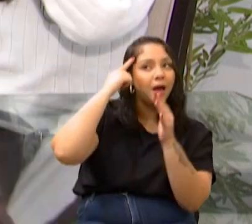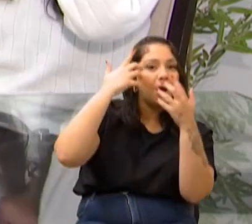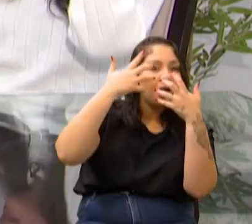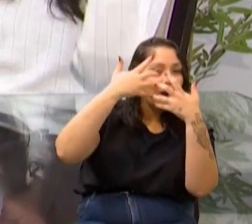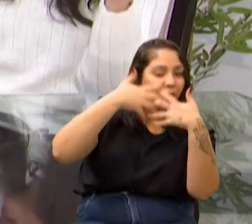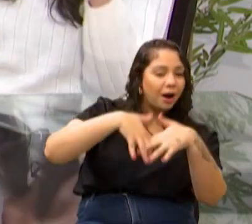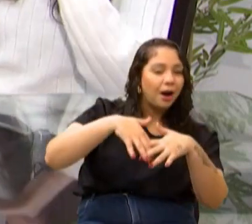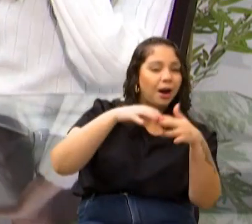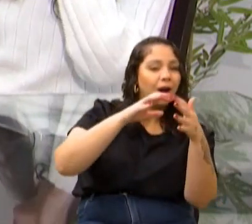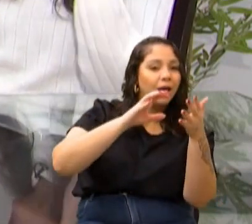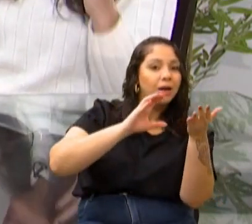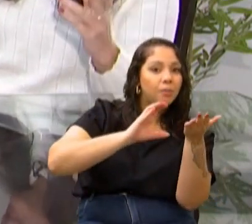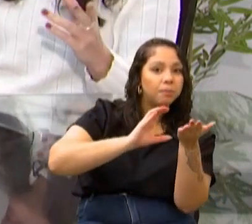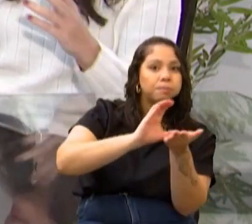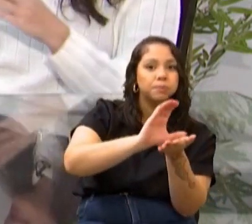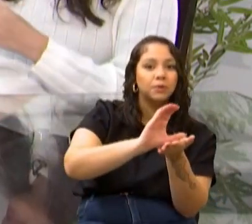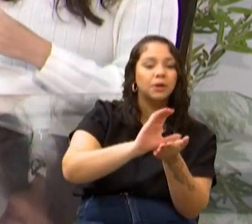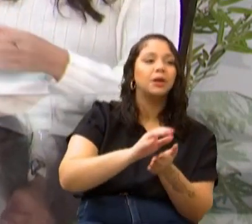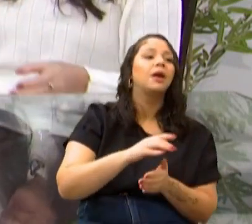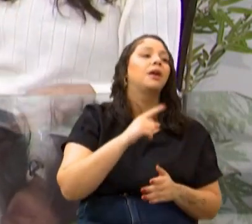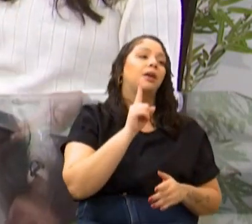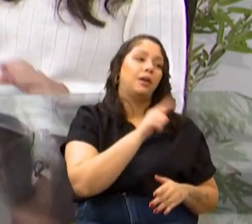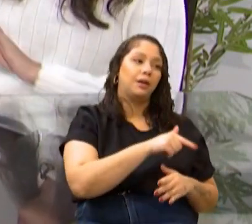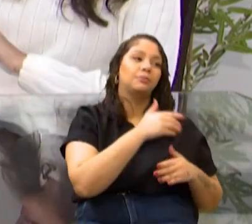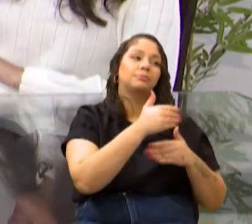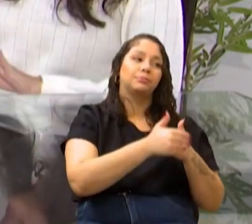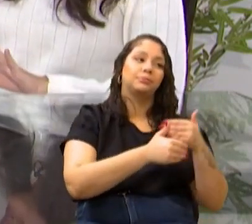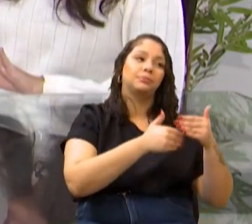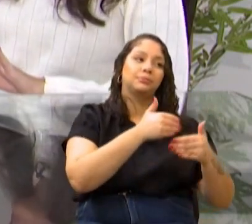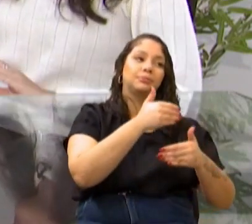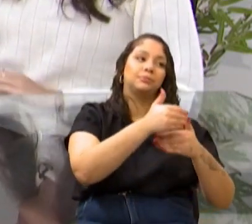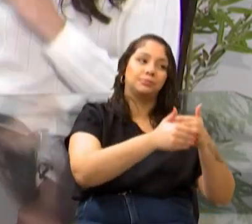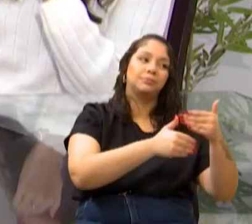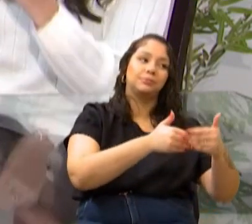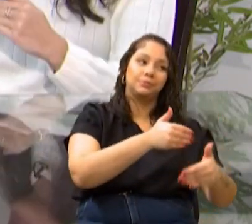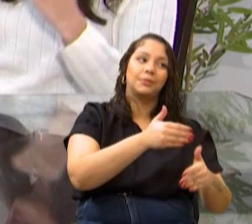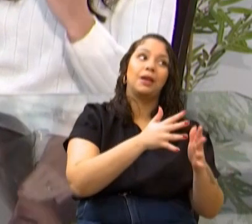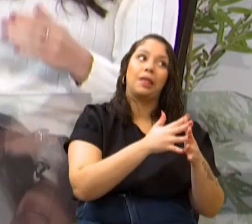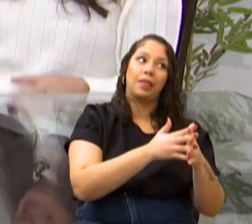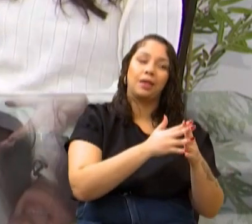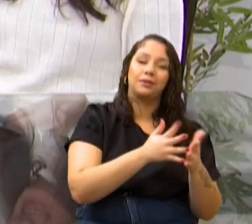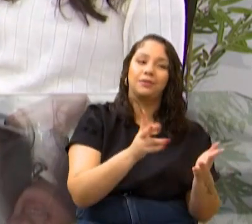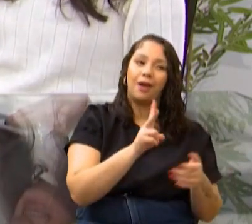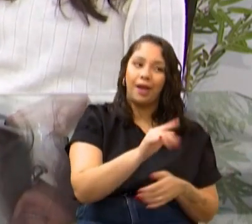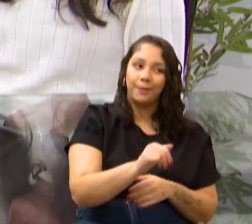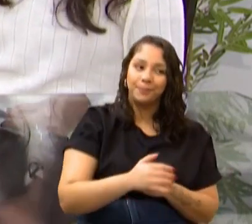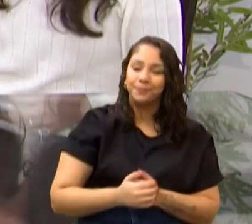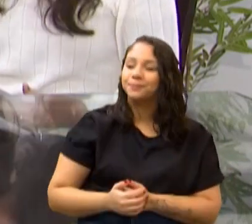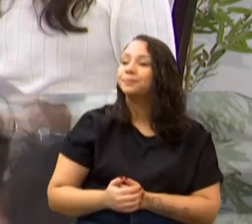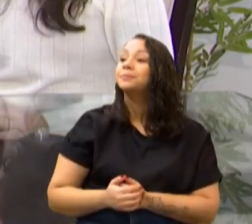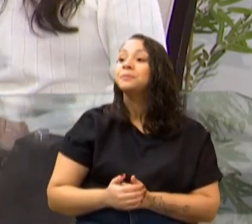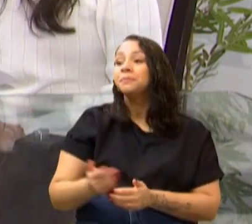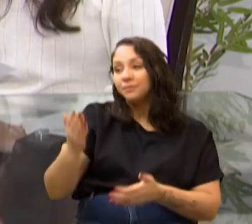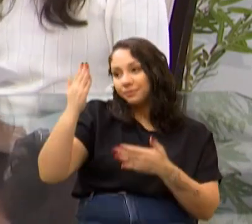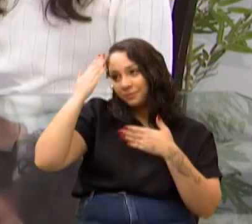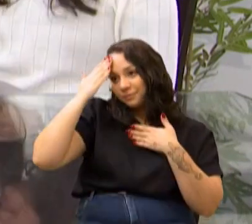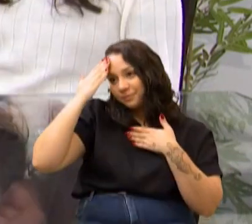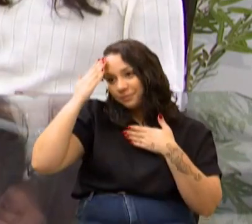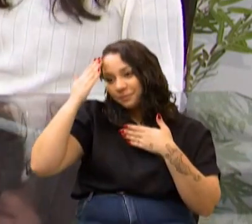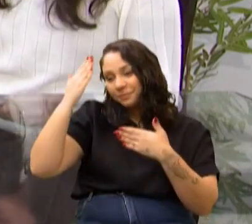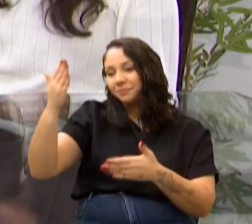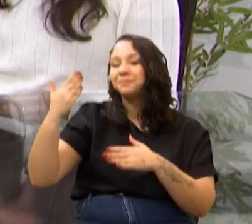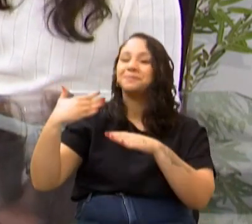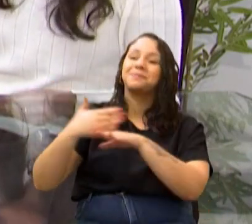depois pensar mais alto em investir, não é isso, Eli? Uma coisa de cada vez. De cada vez, né? Para não atropelar. Eli, muito obrigada pela